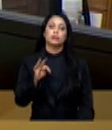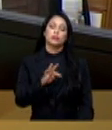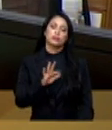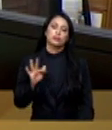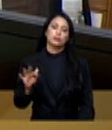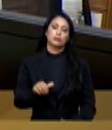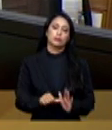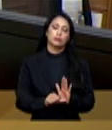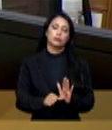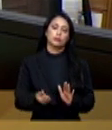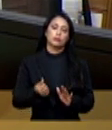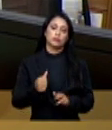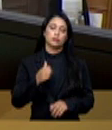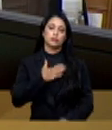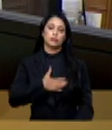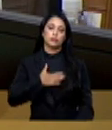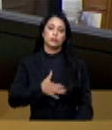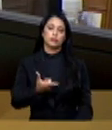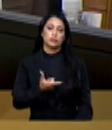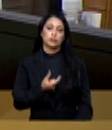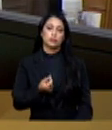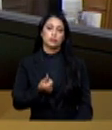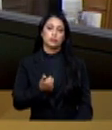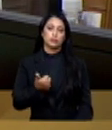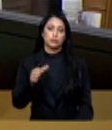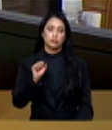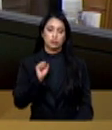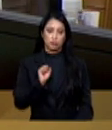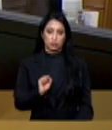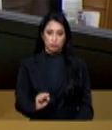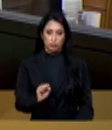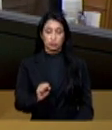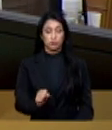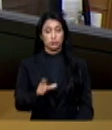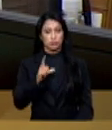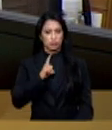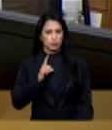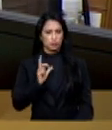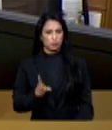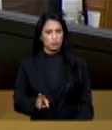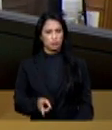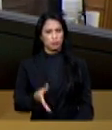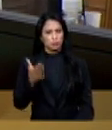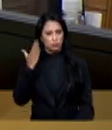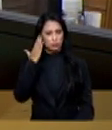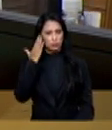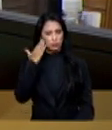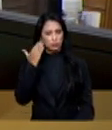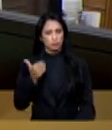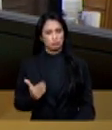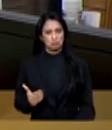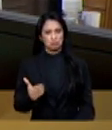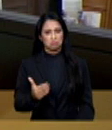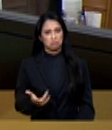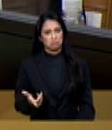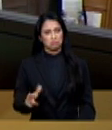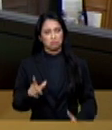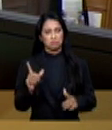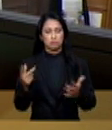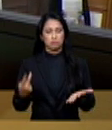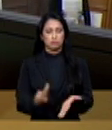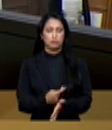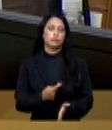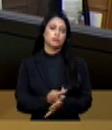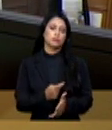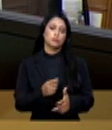em 1º de agosto de 2018 o que remanesce para saber diante deste